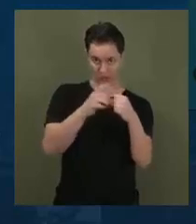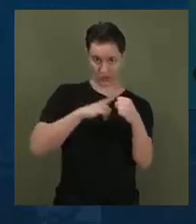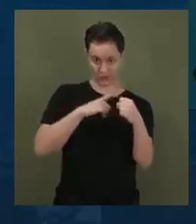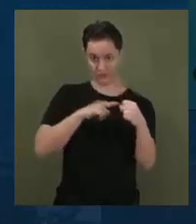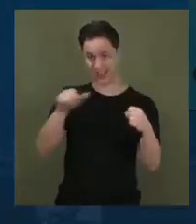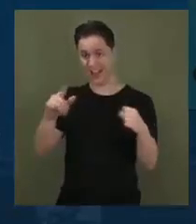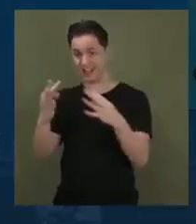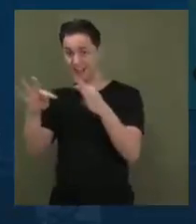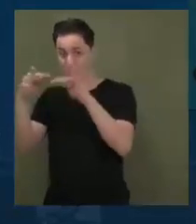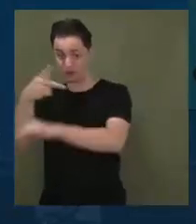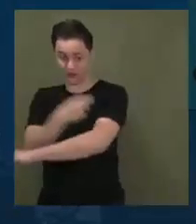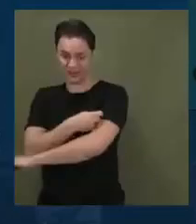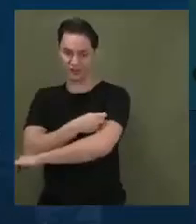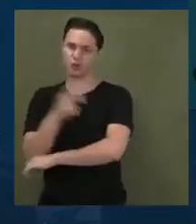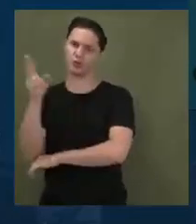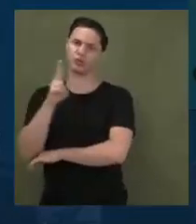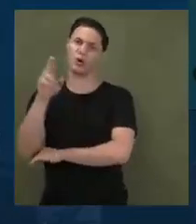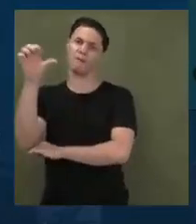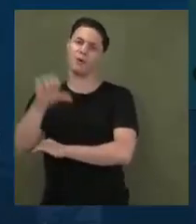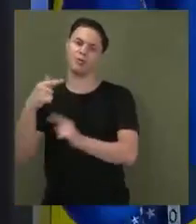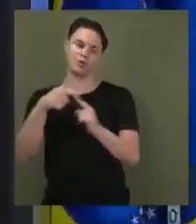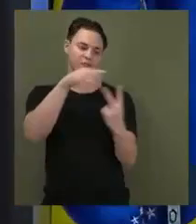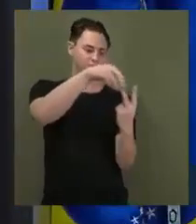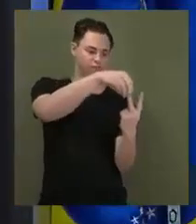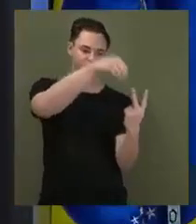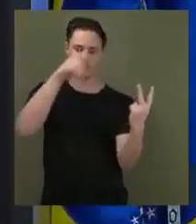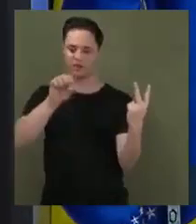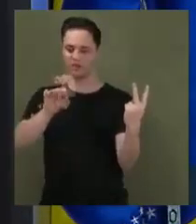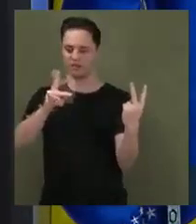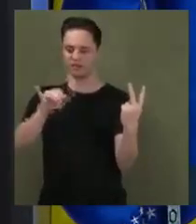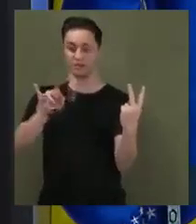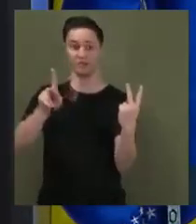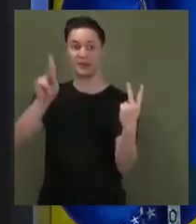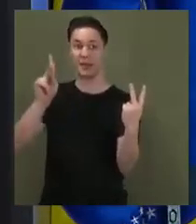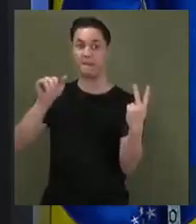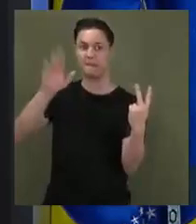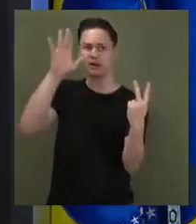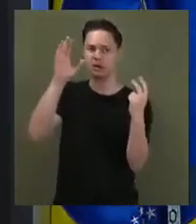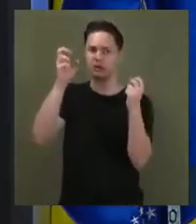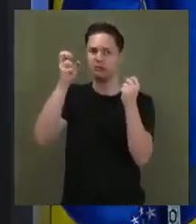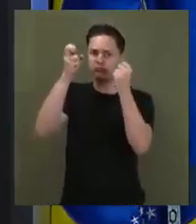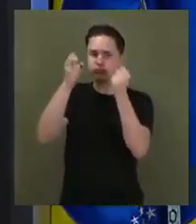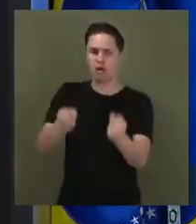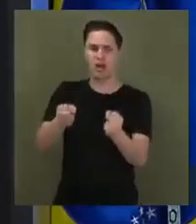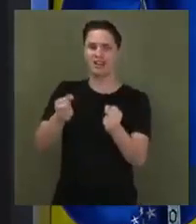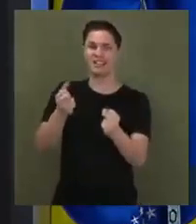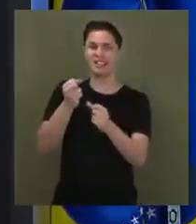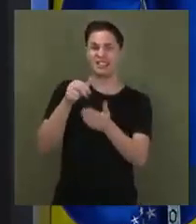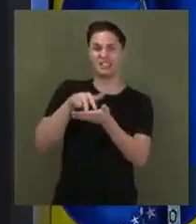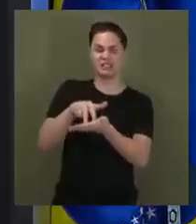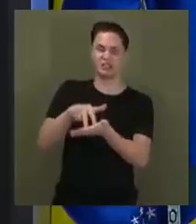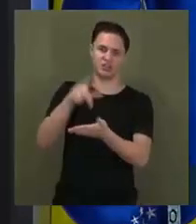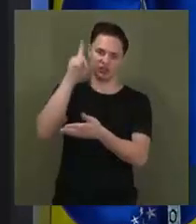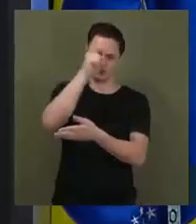a pior possível, porque pegaram a proteína que é mais imunogênica, que mais